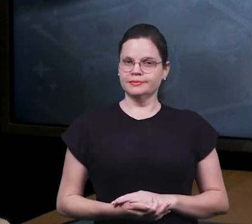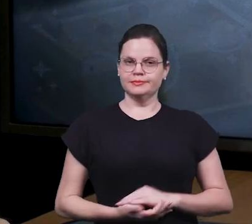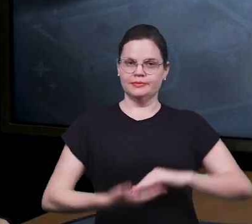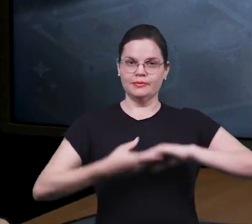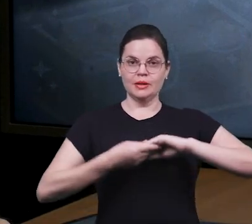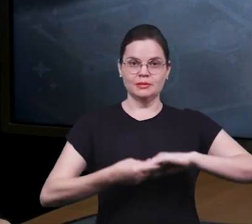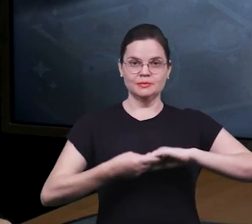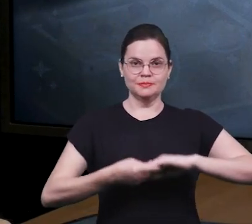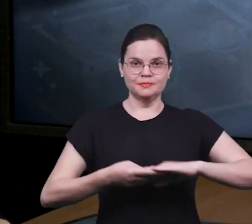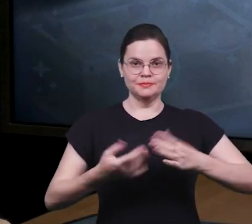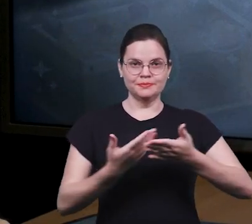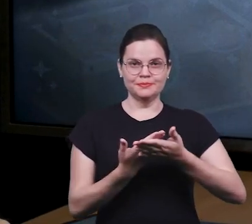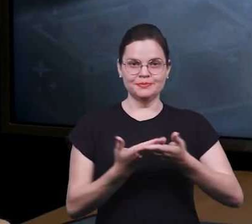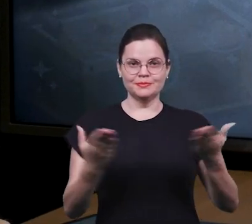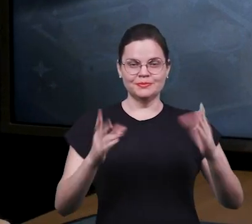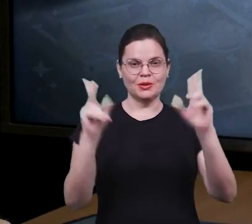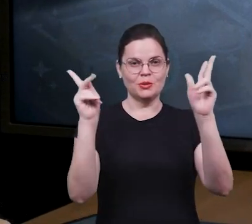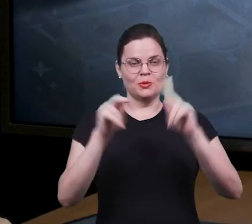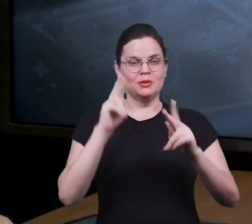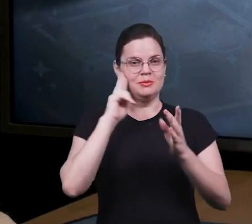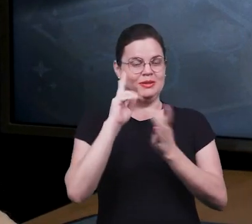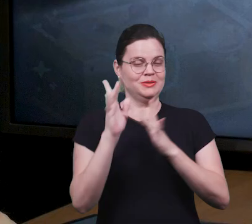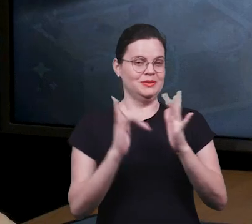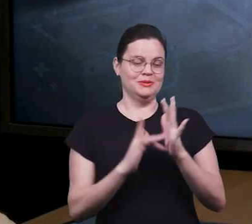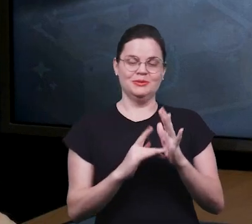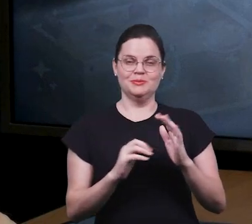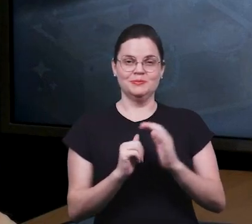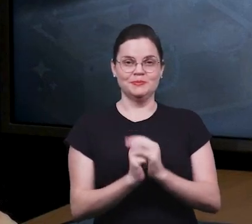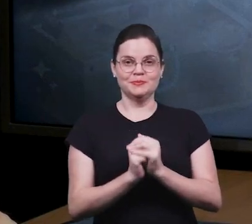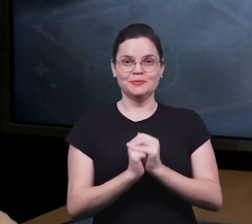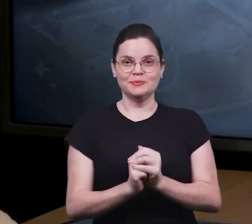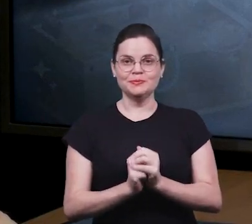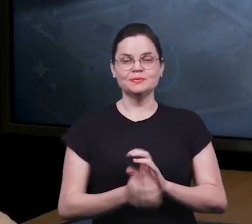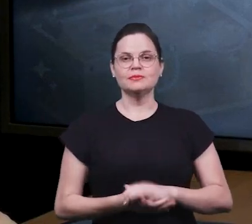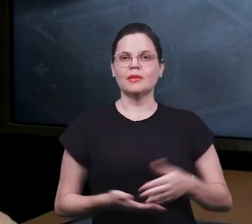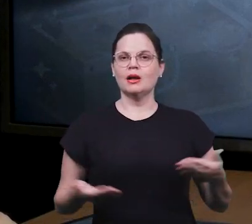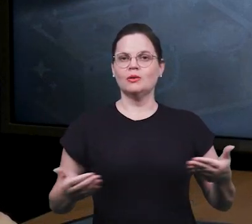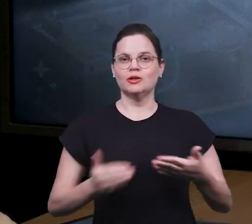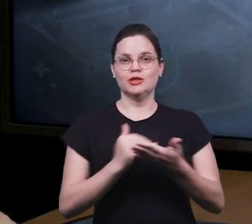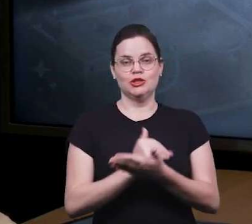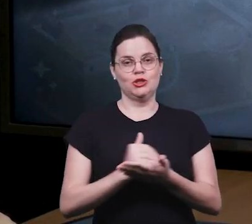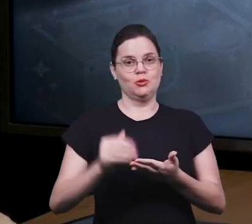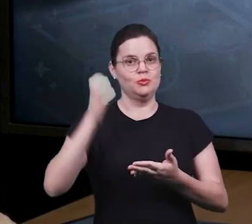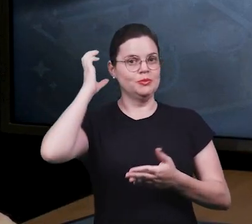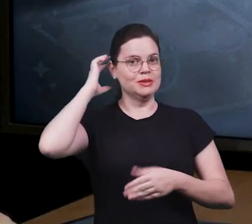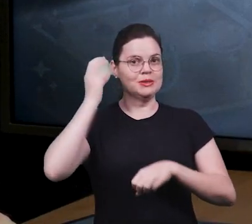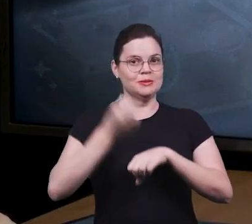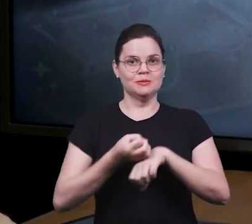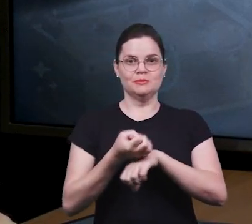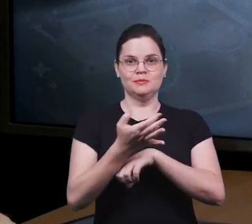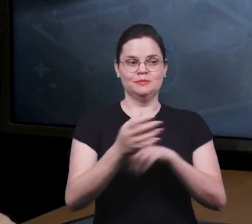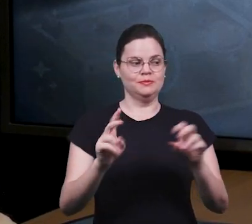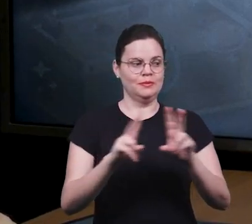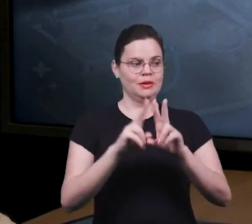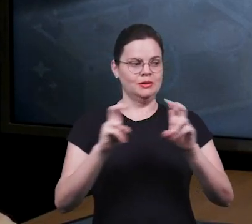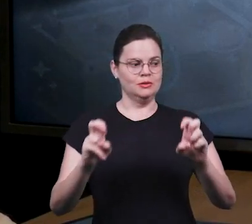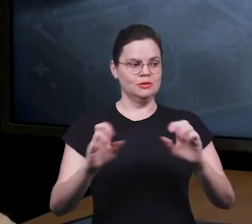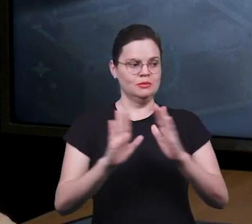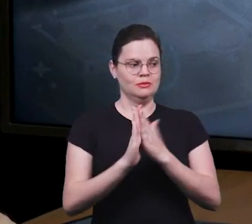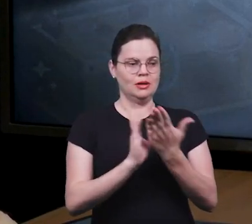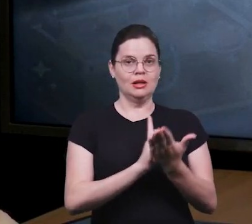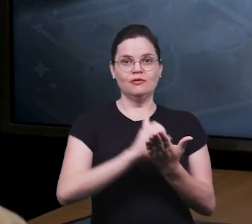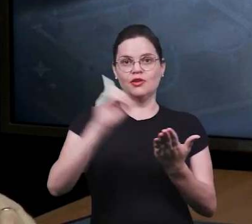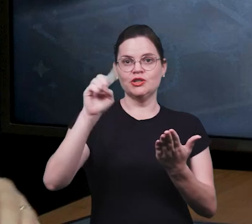Nós saudamos a todos com a paz do Senhor Jesus. Este é o podcast Bíblia, um Tesouro